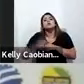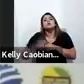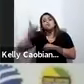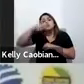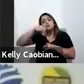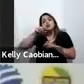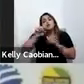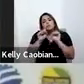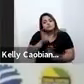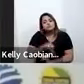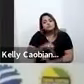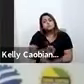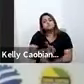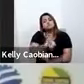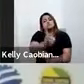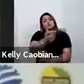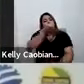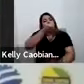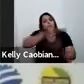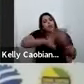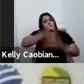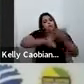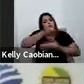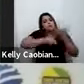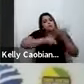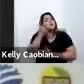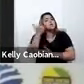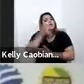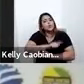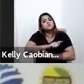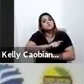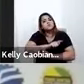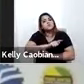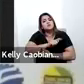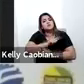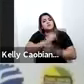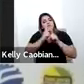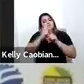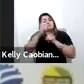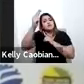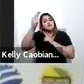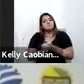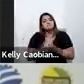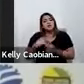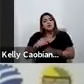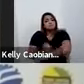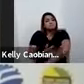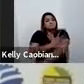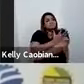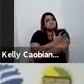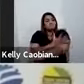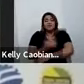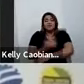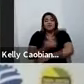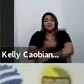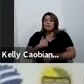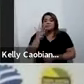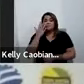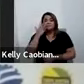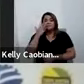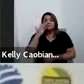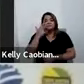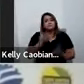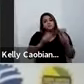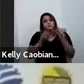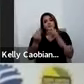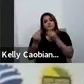à dignidade. Assim, algo emocionante, doutor, sabe? Algo que a gente que acompanha, assim, nos emociona. Mas acredite que vocês devolveram para